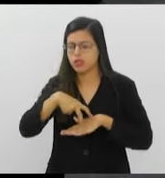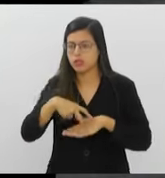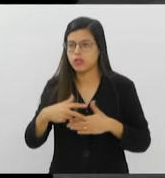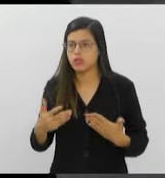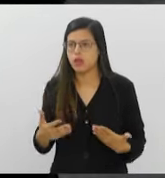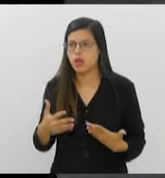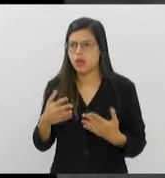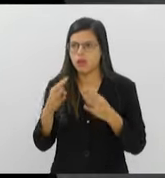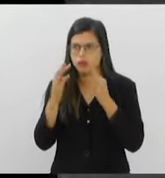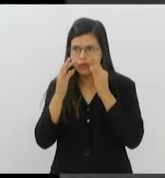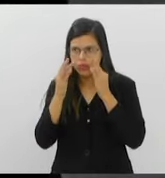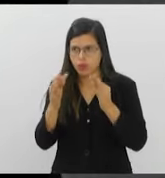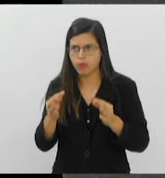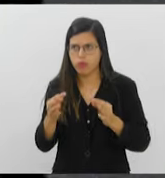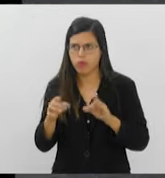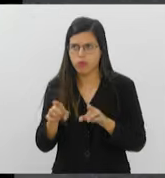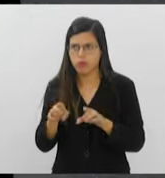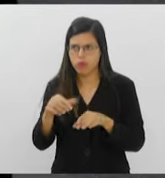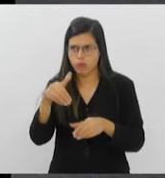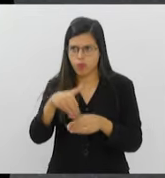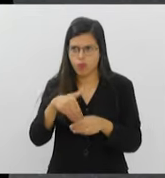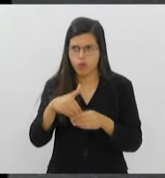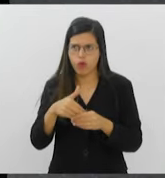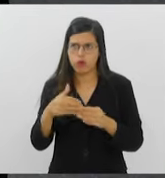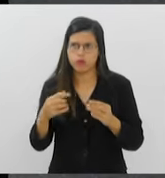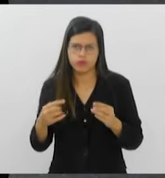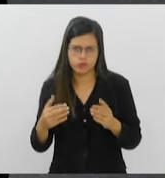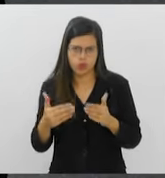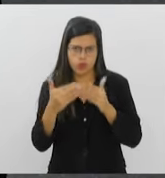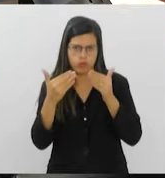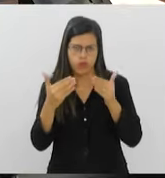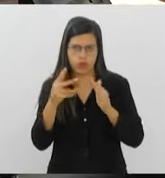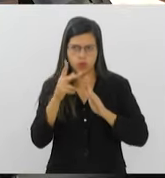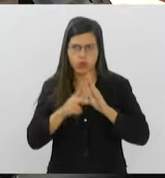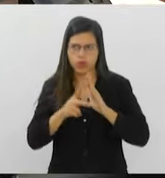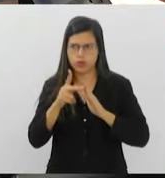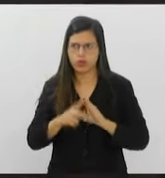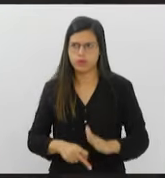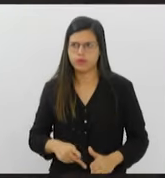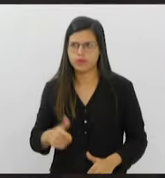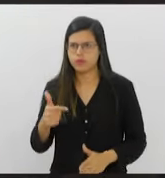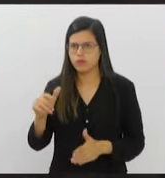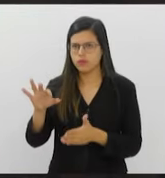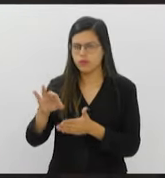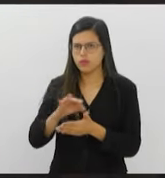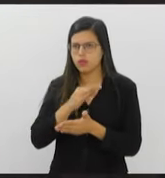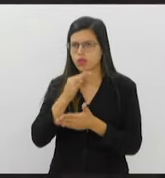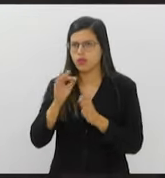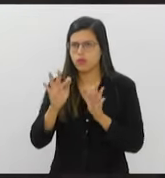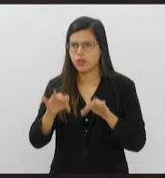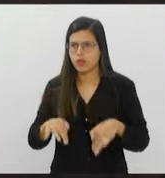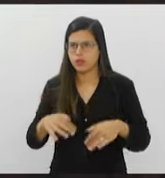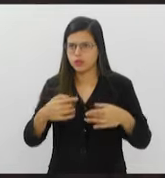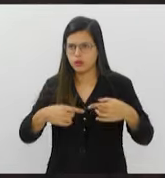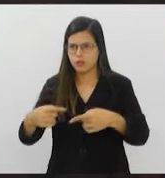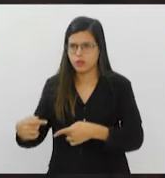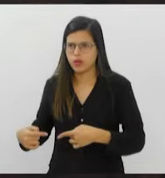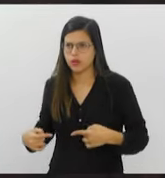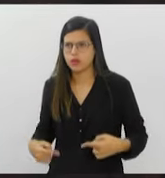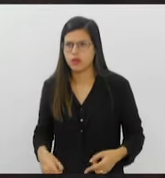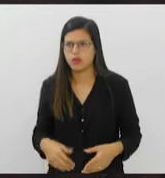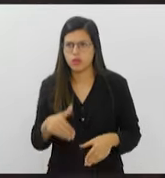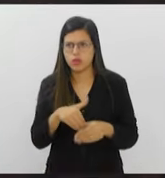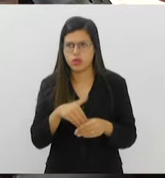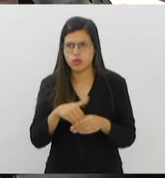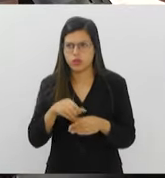testemunho concluir, e a minha declaração de voto favorável ao projeto. Obrigado, obrigado, presidente. Não havendo mais quem queira discutir, encerrada a discussão em votação. Presidente.